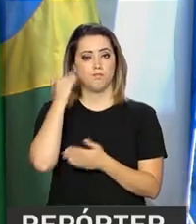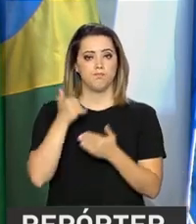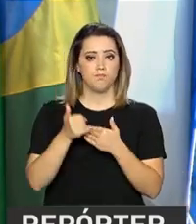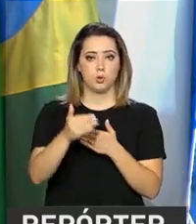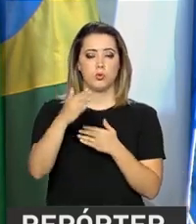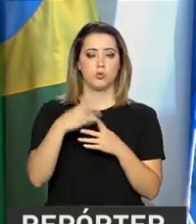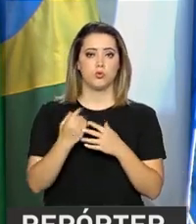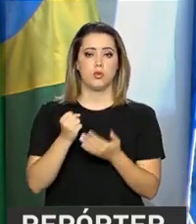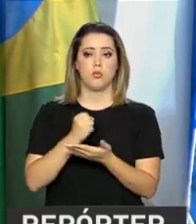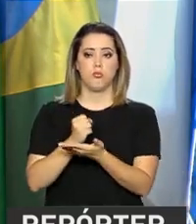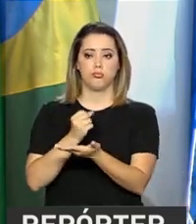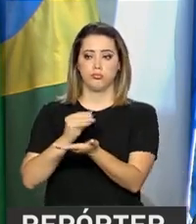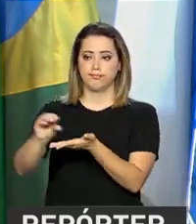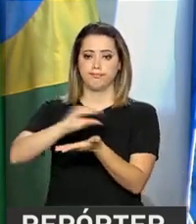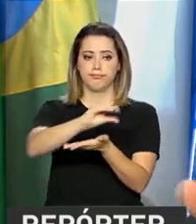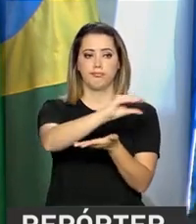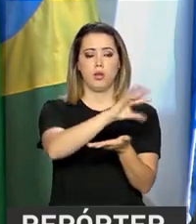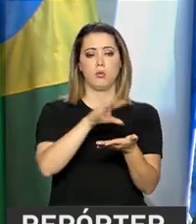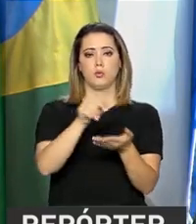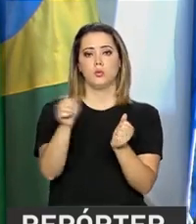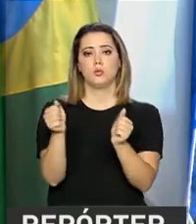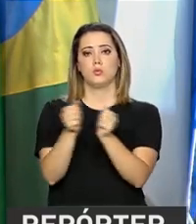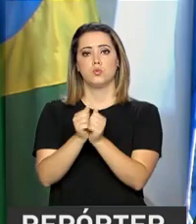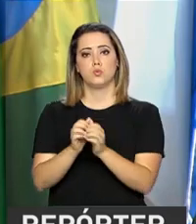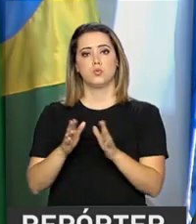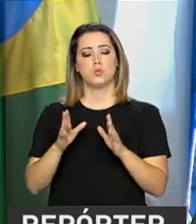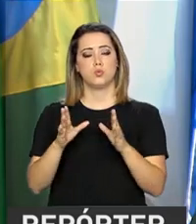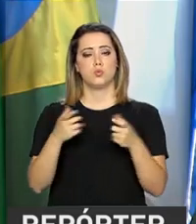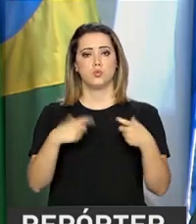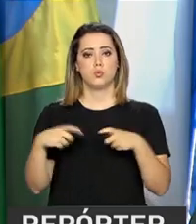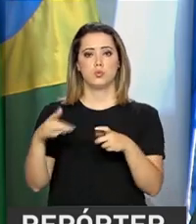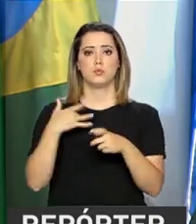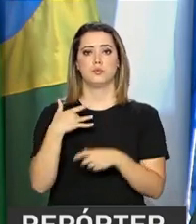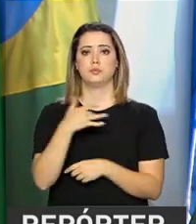rede de distribuição que só uma unidade de saúde dos estados e municípios